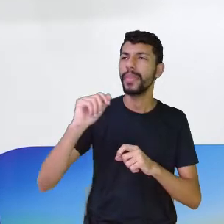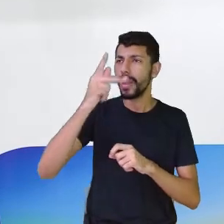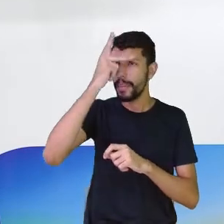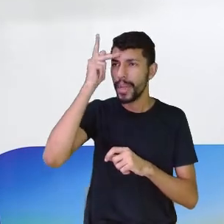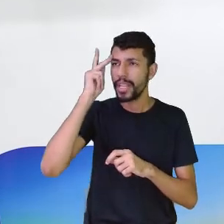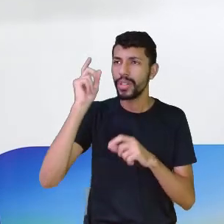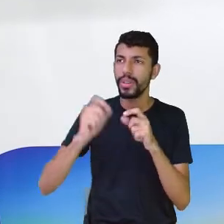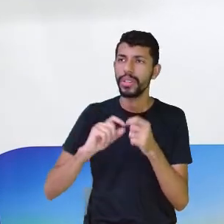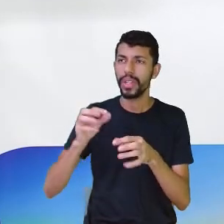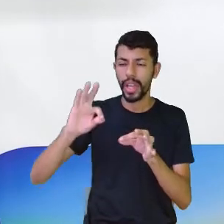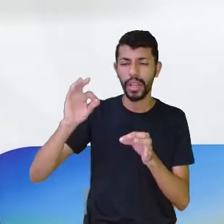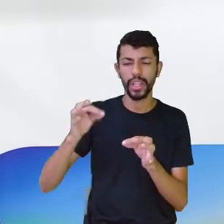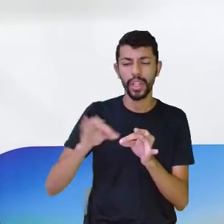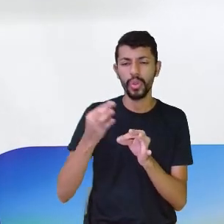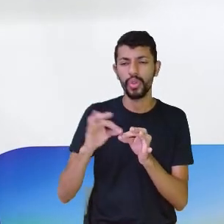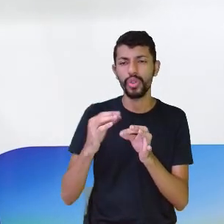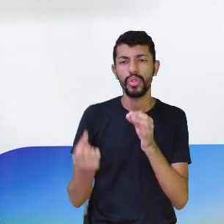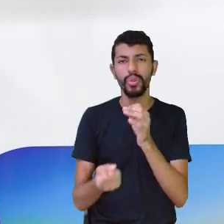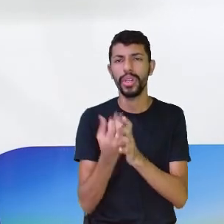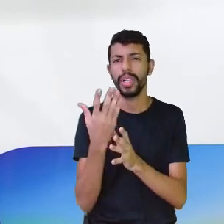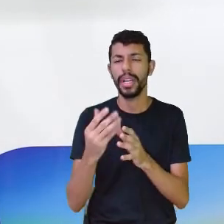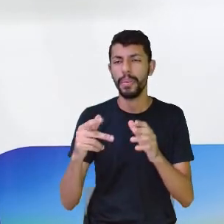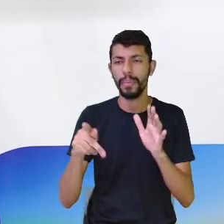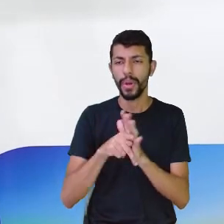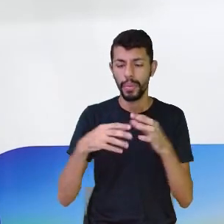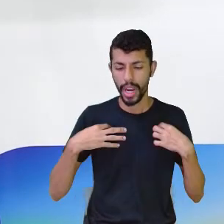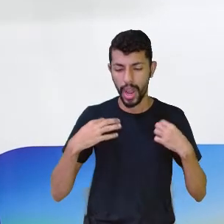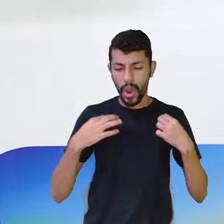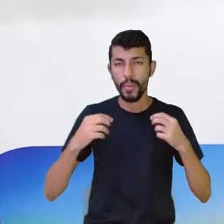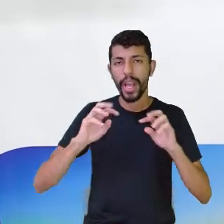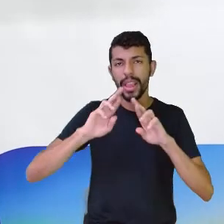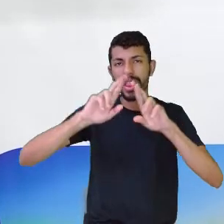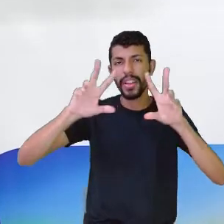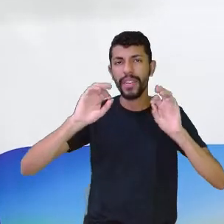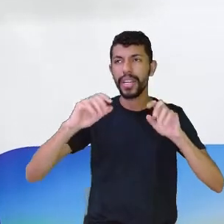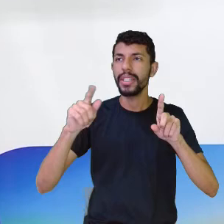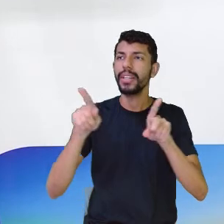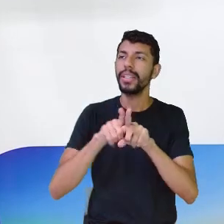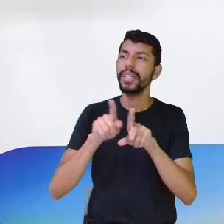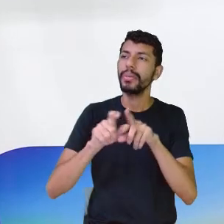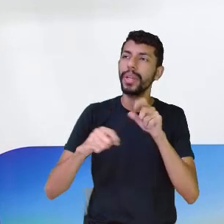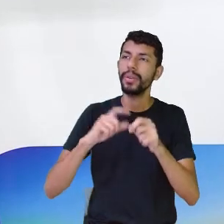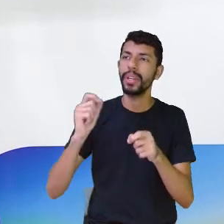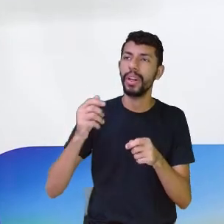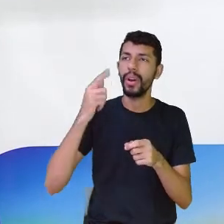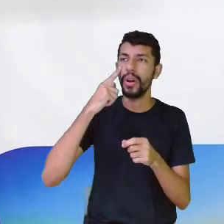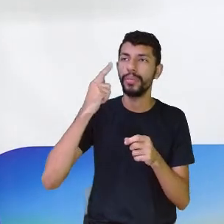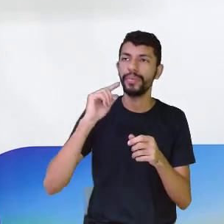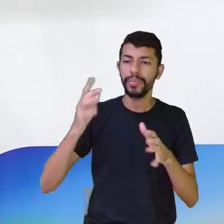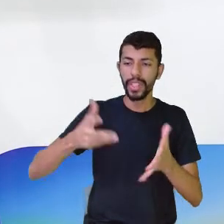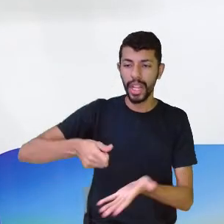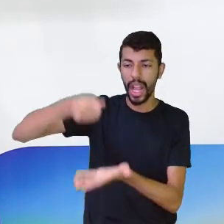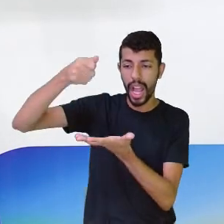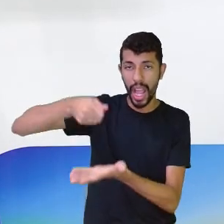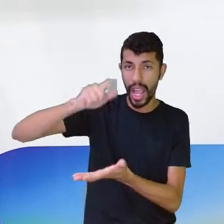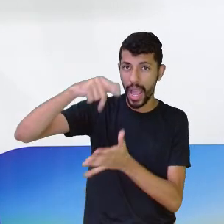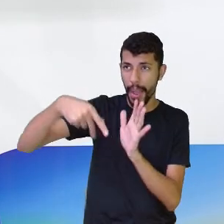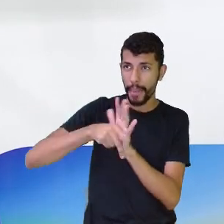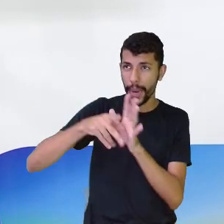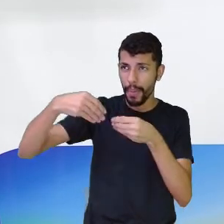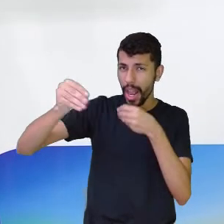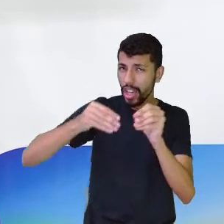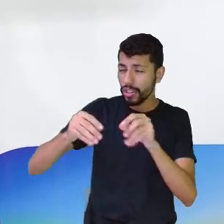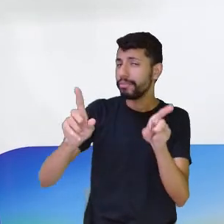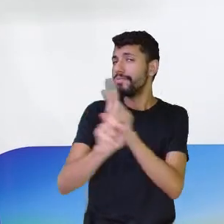moda autoral, elas constroem a sua roupa bem diferente. E a embalagem não é de plástico. Eu já